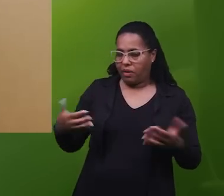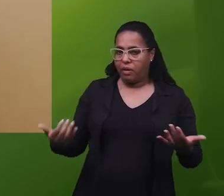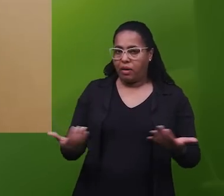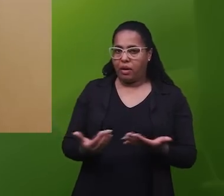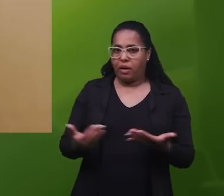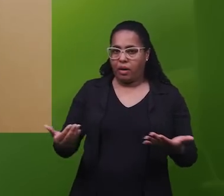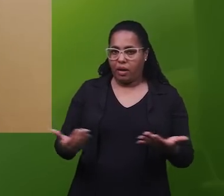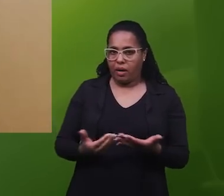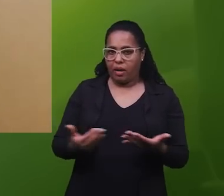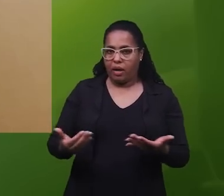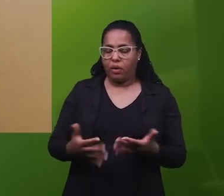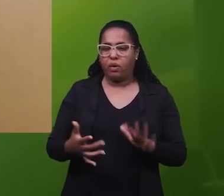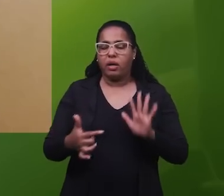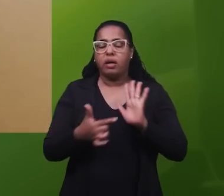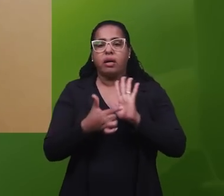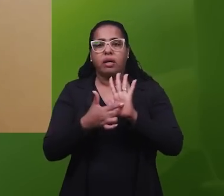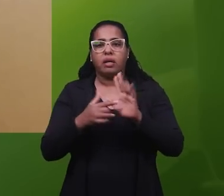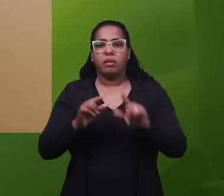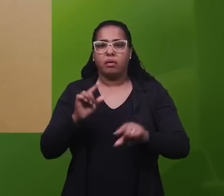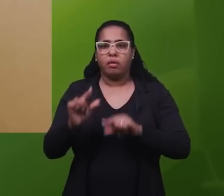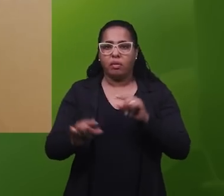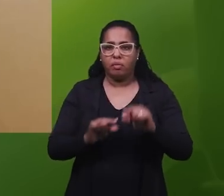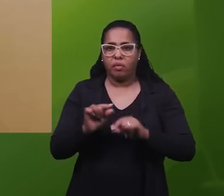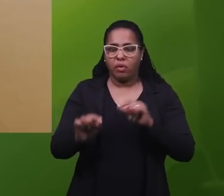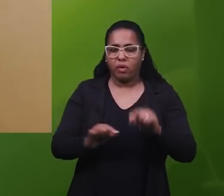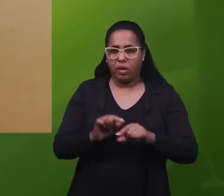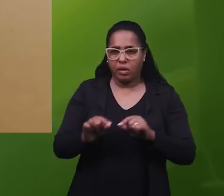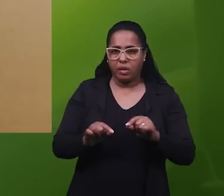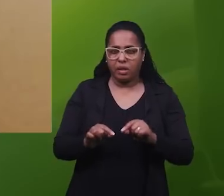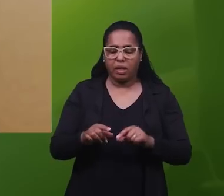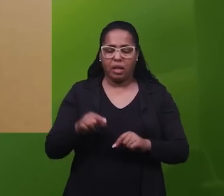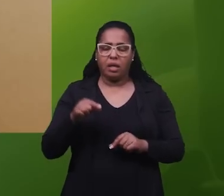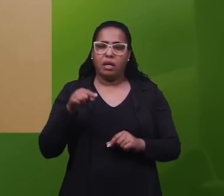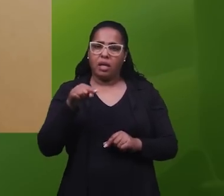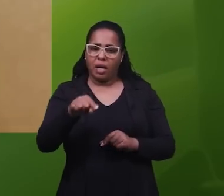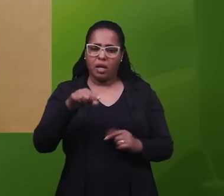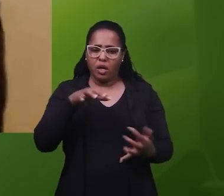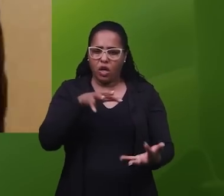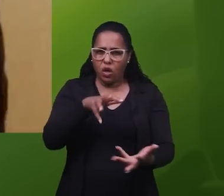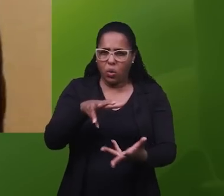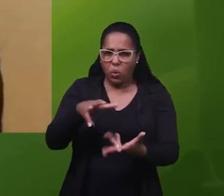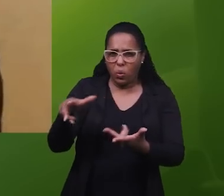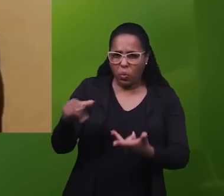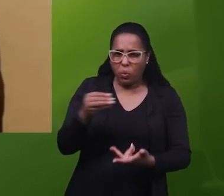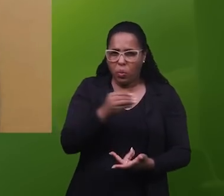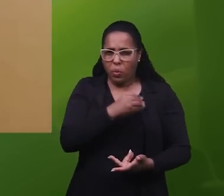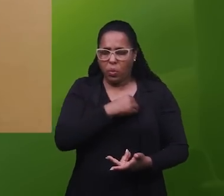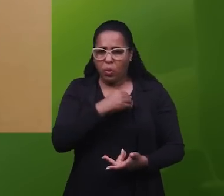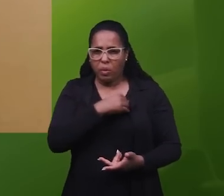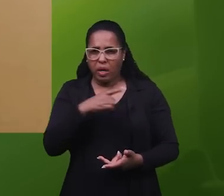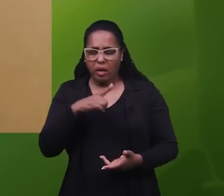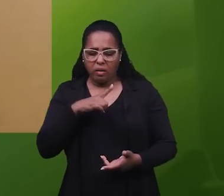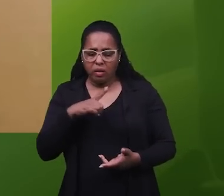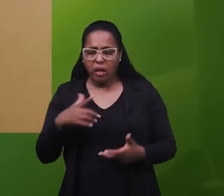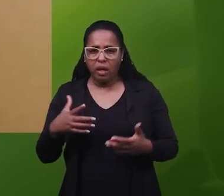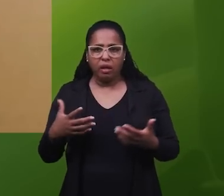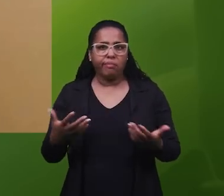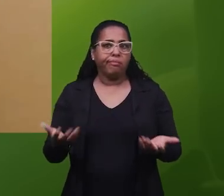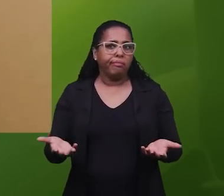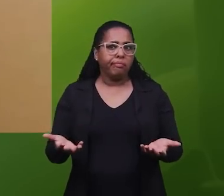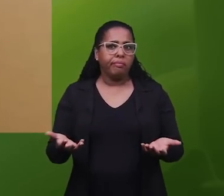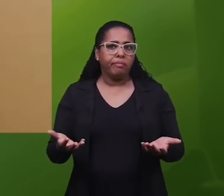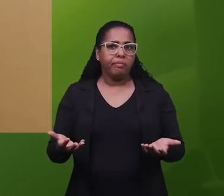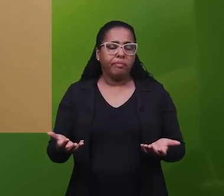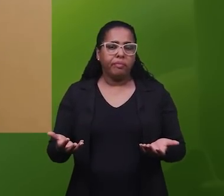agora, Josias, que diz assim, se o teu olho te escandalizar, tira o olho fora. É melhor você entrar no reino